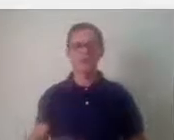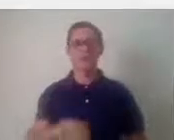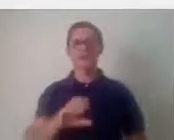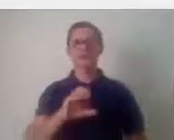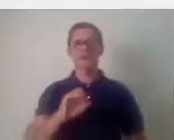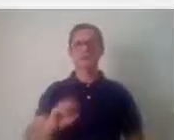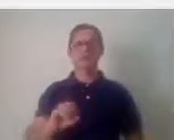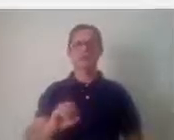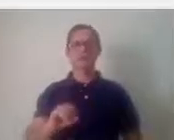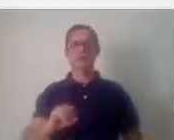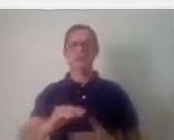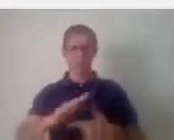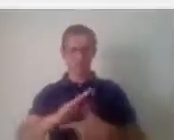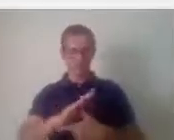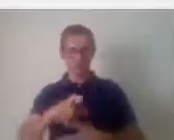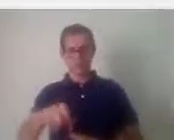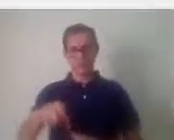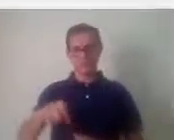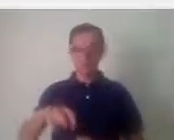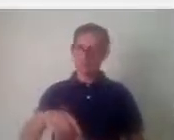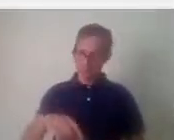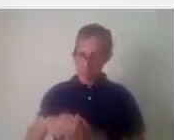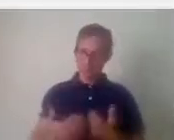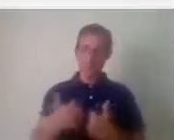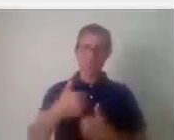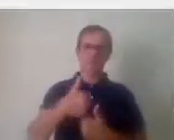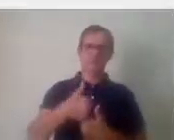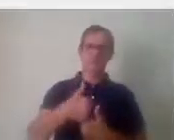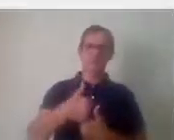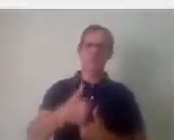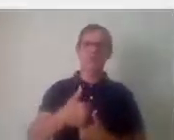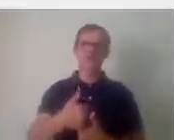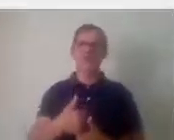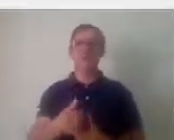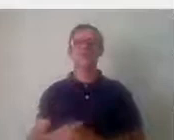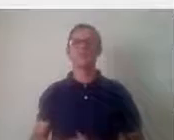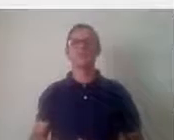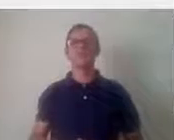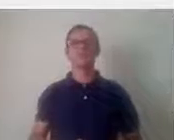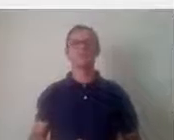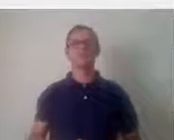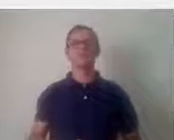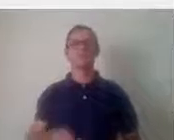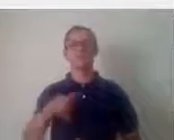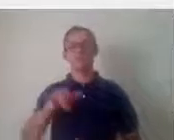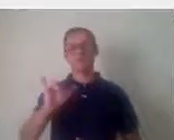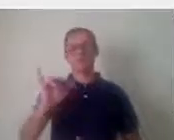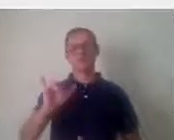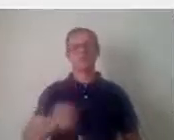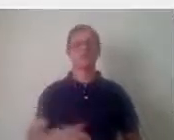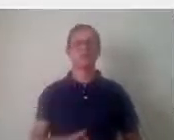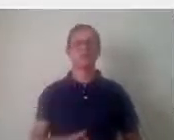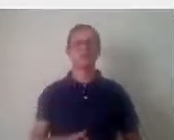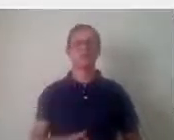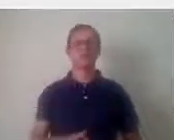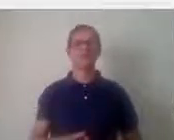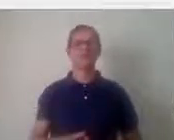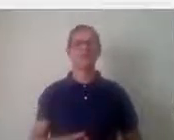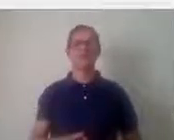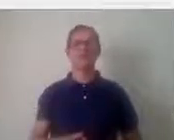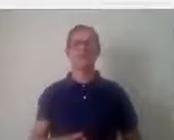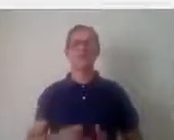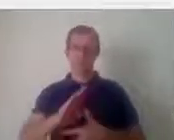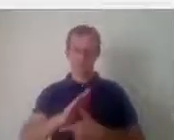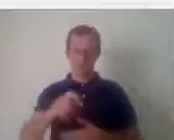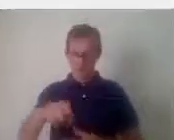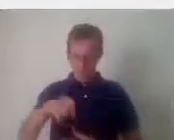0 e seno de x. Substituindo no lugar do y, tá? O seno de